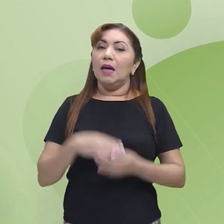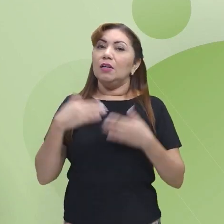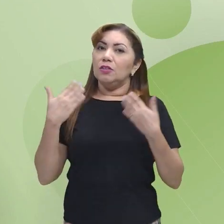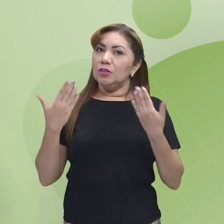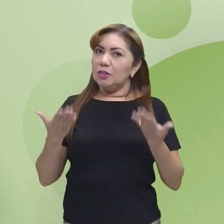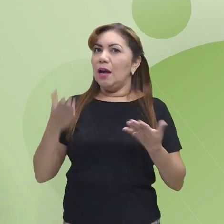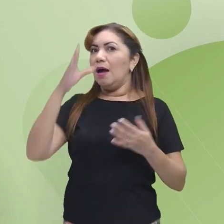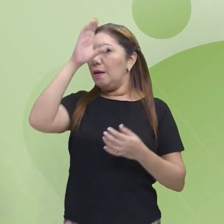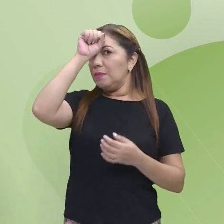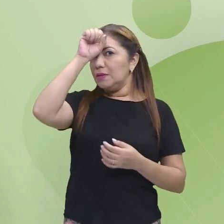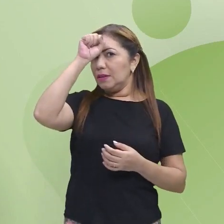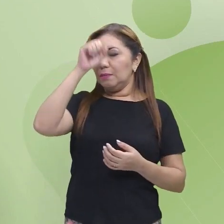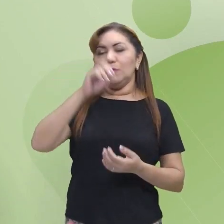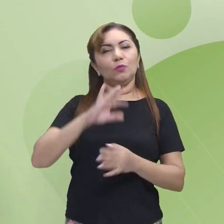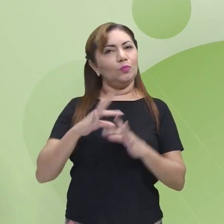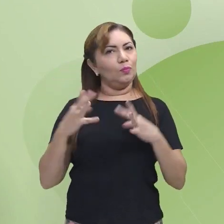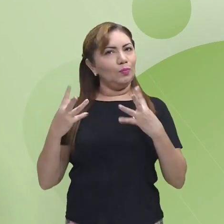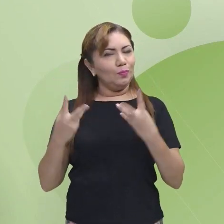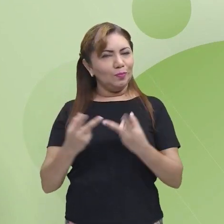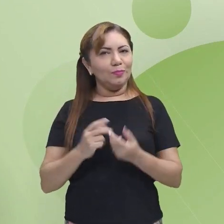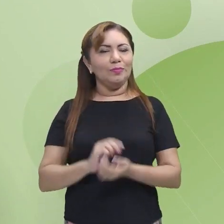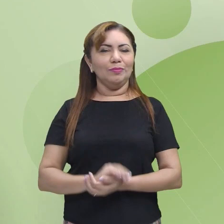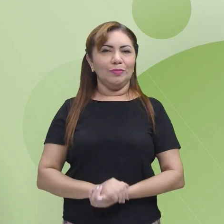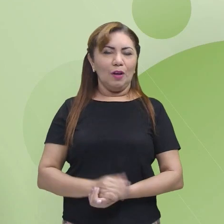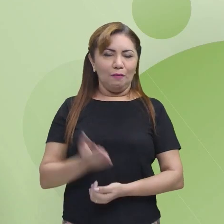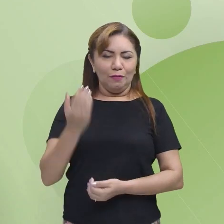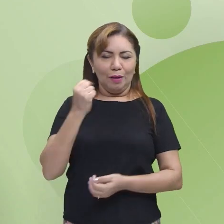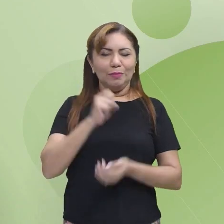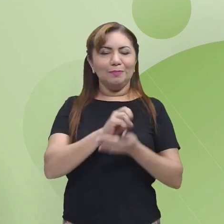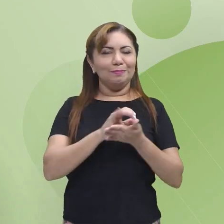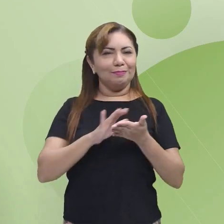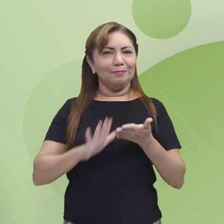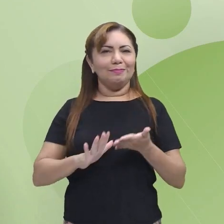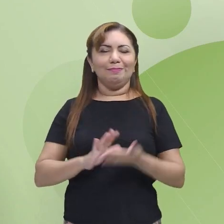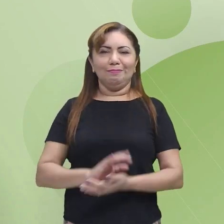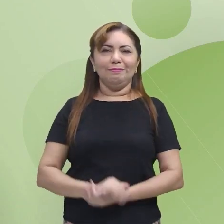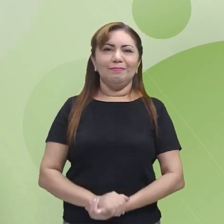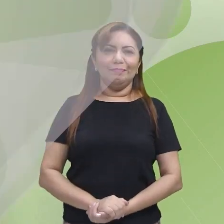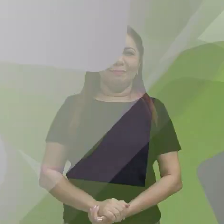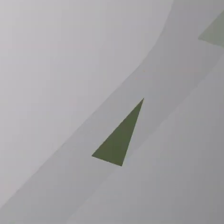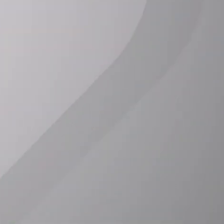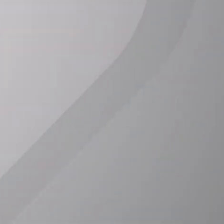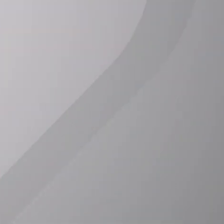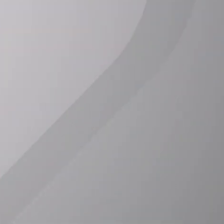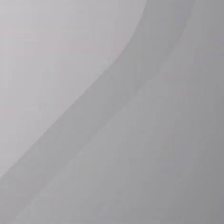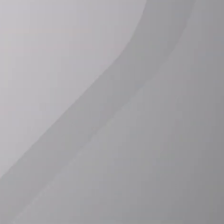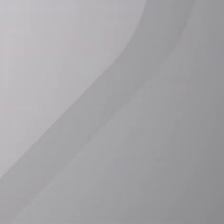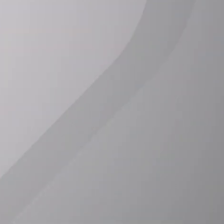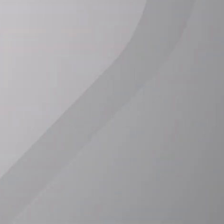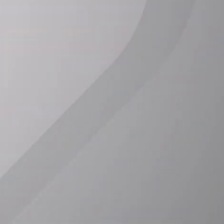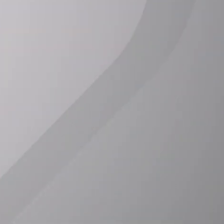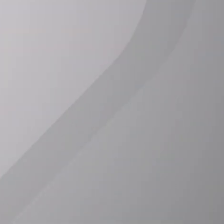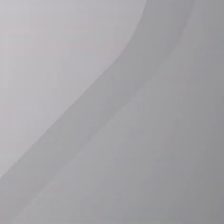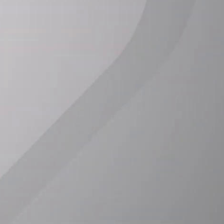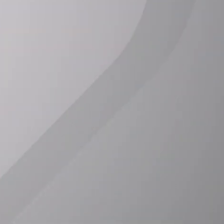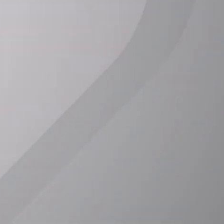órgãos femininos e masculinos, vamos para o nosso exercitando.